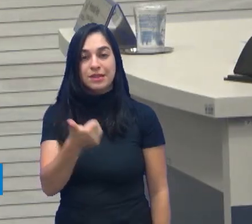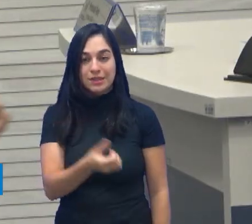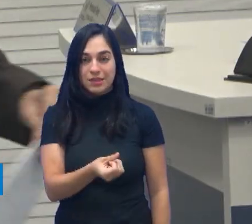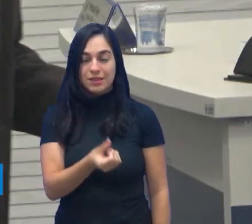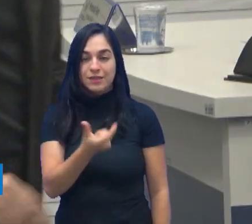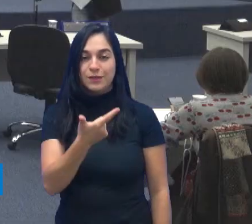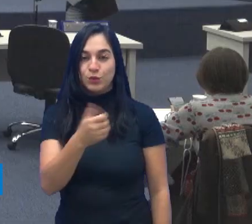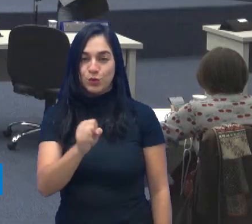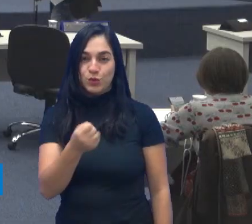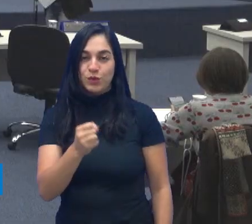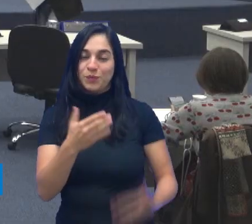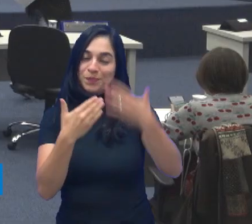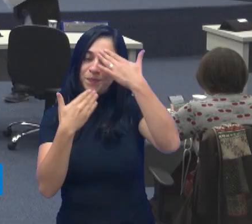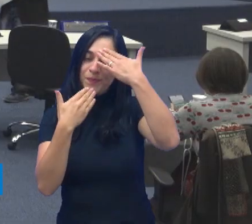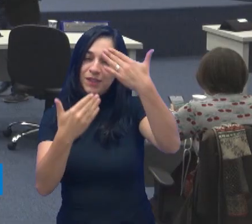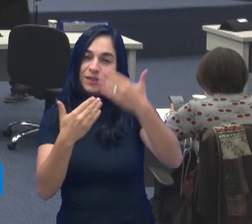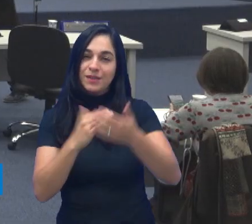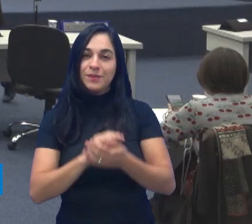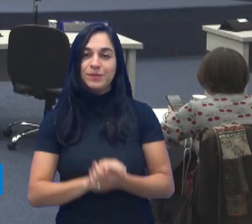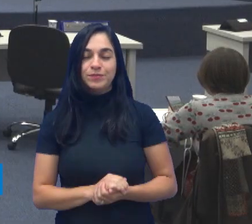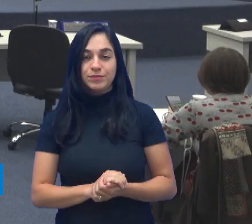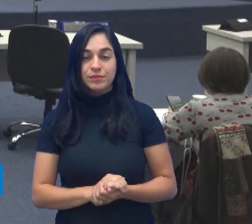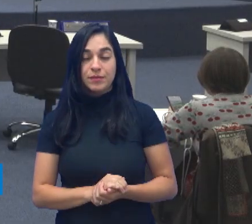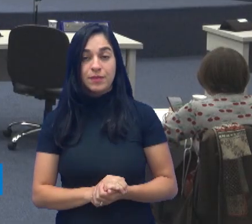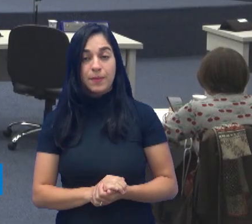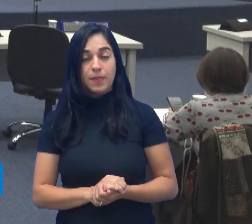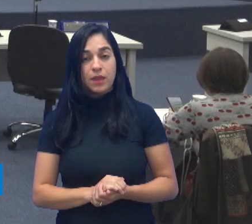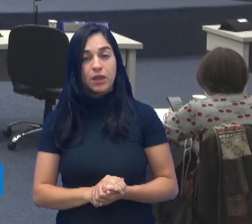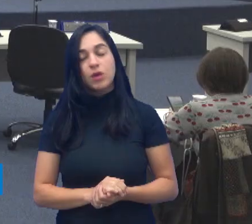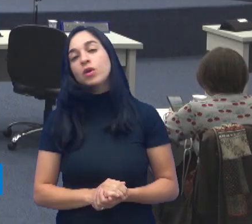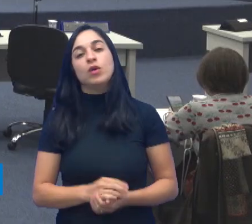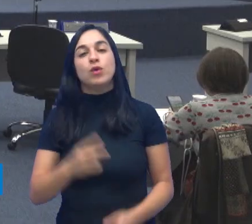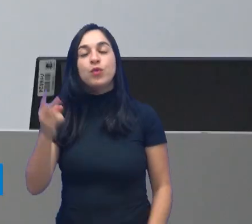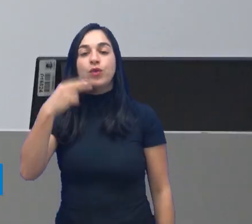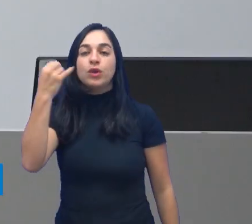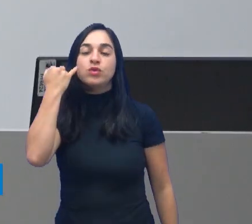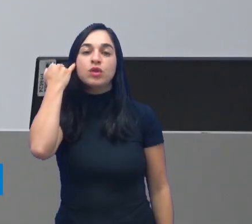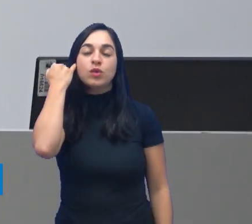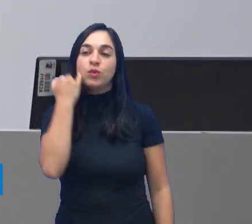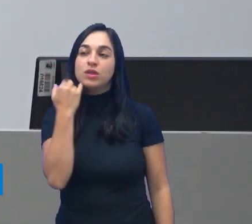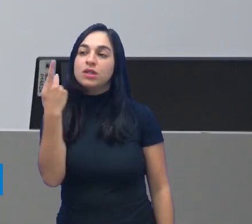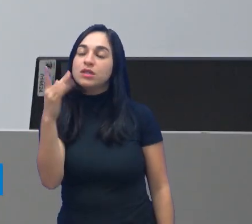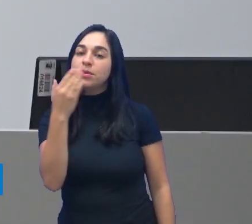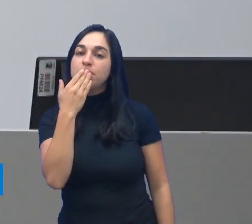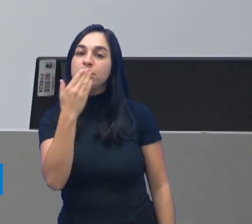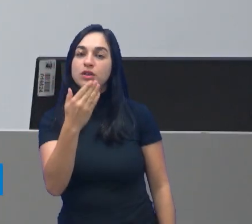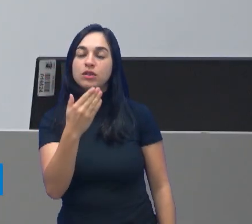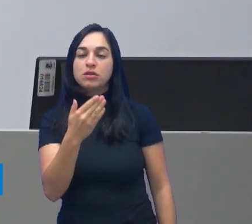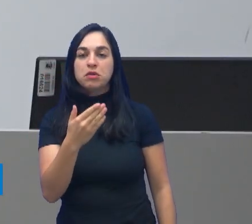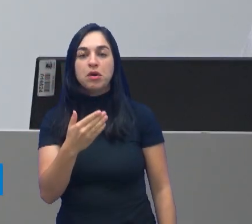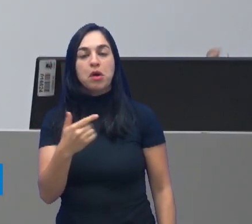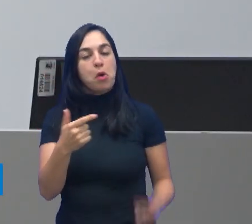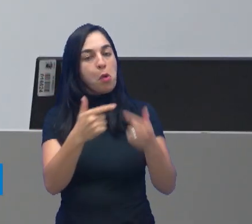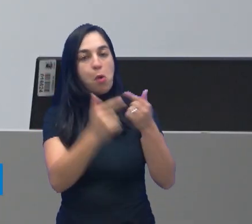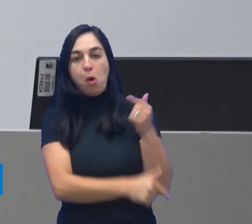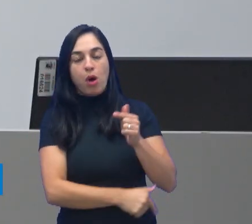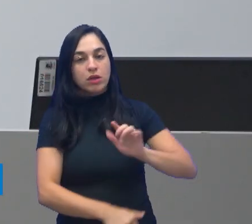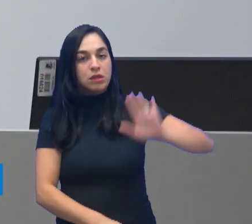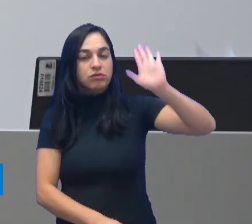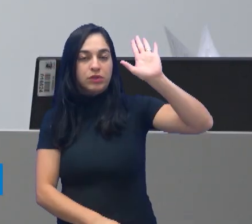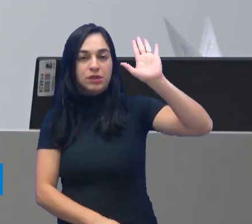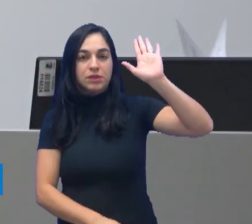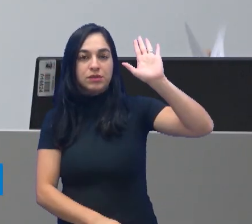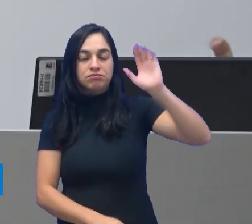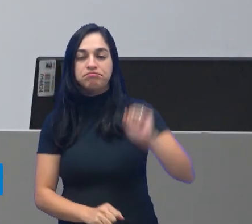presidente. Em votação, o pedido verbal do vereador José Luiz. Vereadores favoráveis permaneçam como estão, os contrários que se